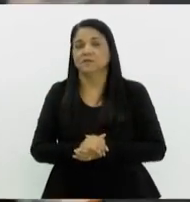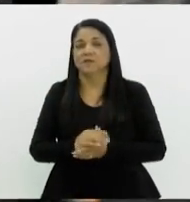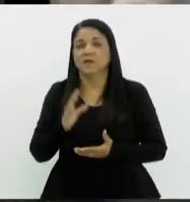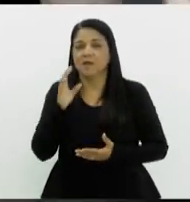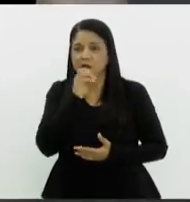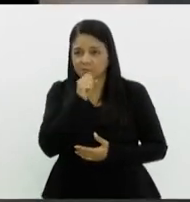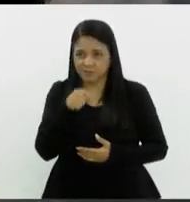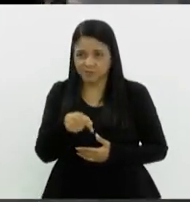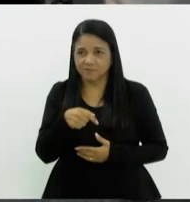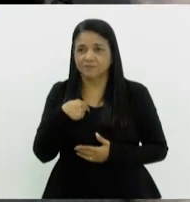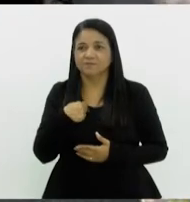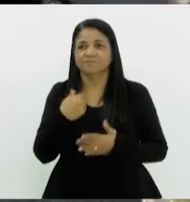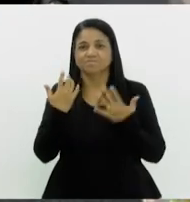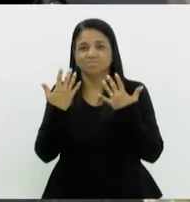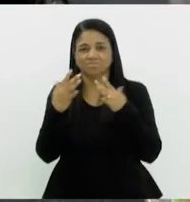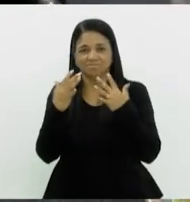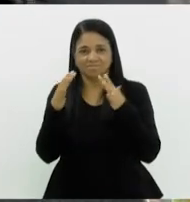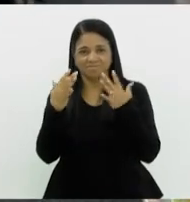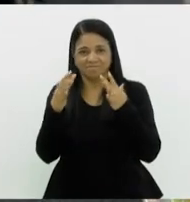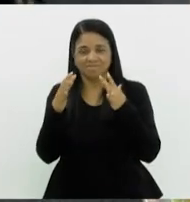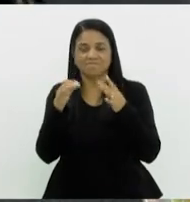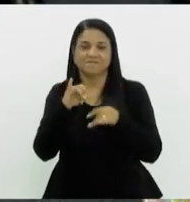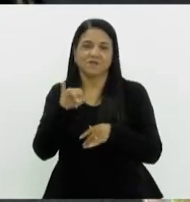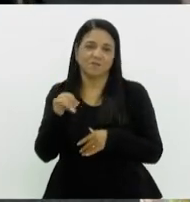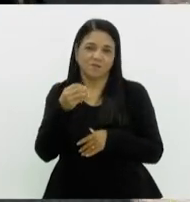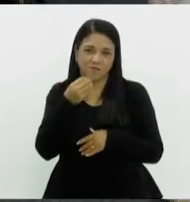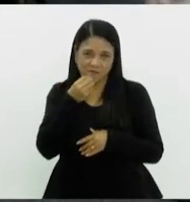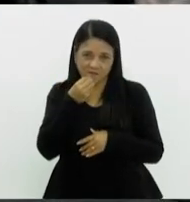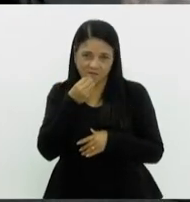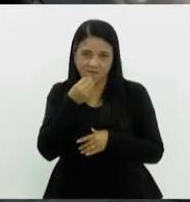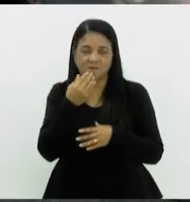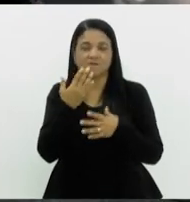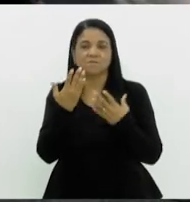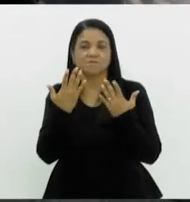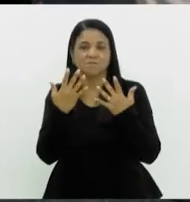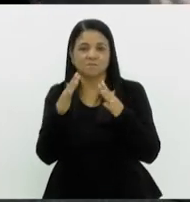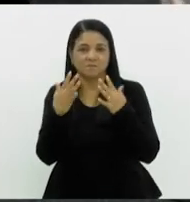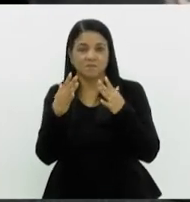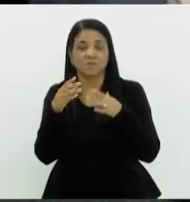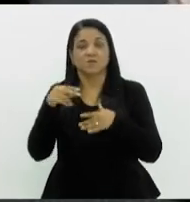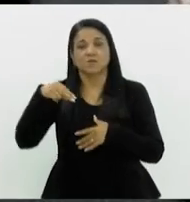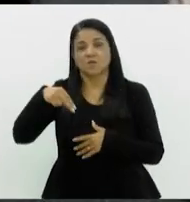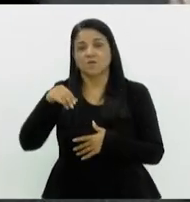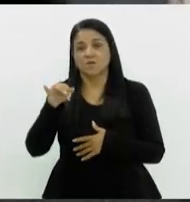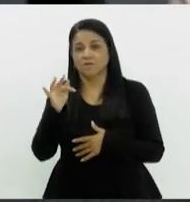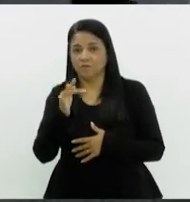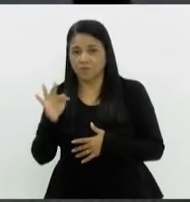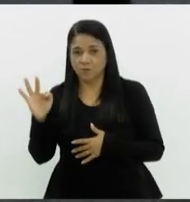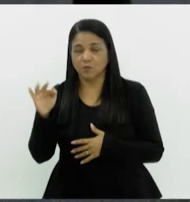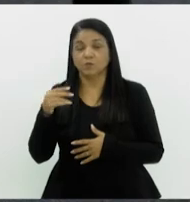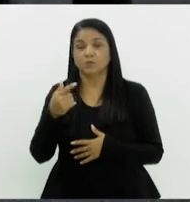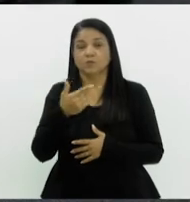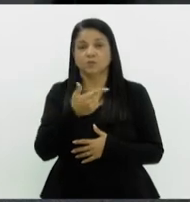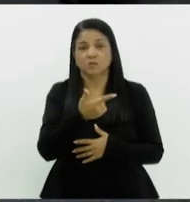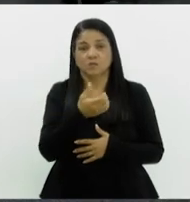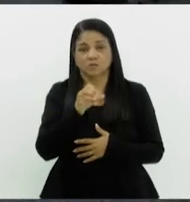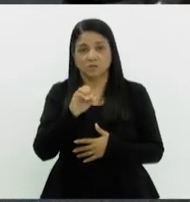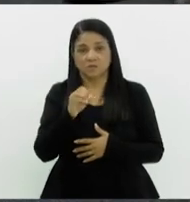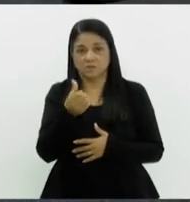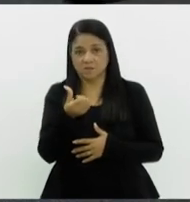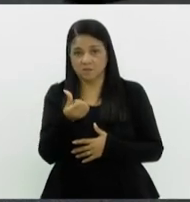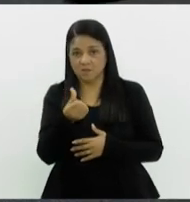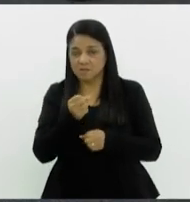que mandaram parabenizações, queria aproveitar também, parabenizar a Nova Friburgo, que completa 206 anos, um